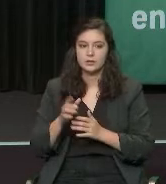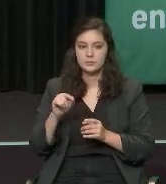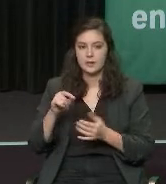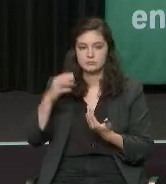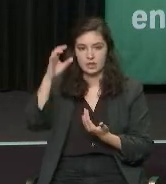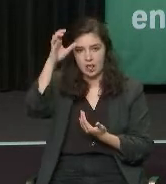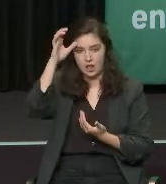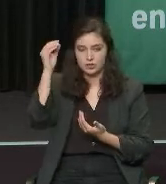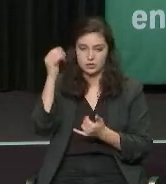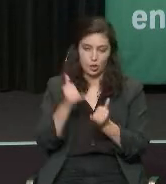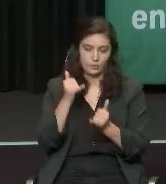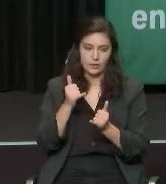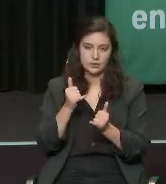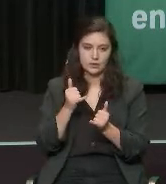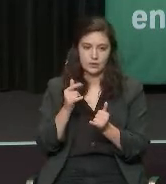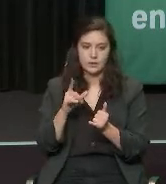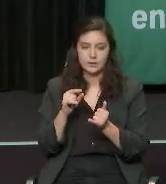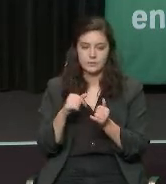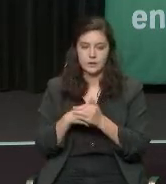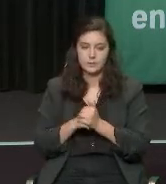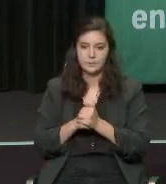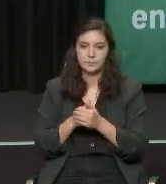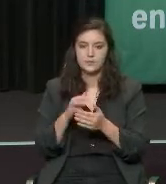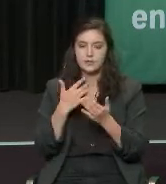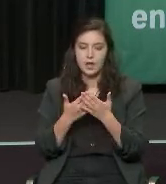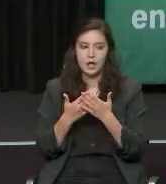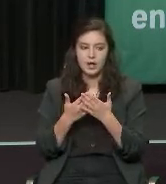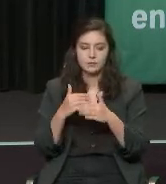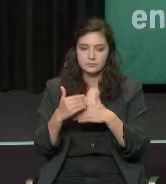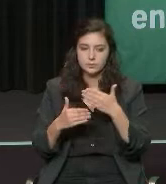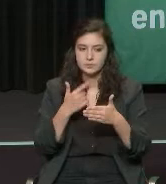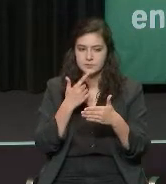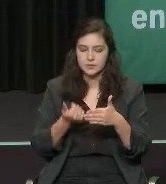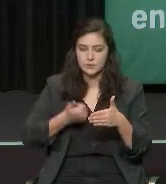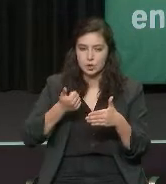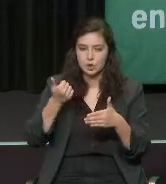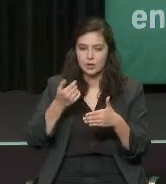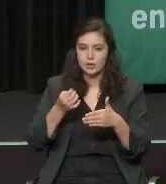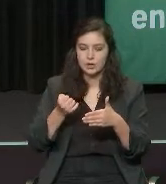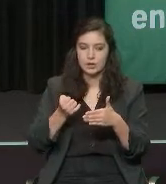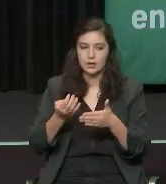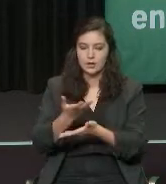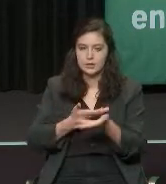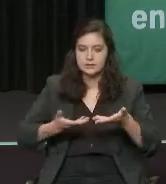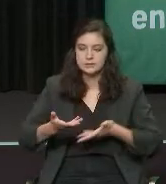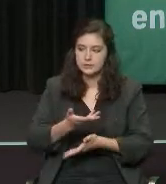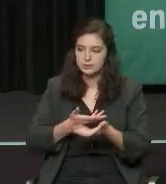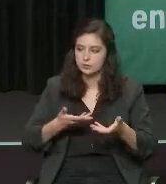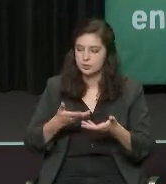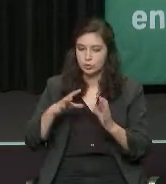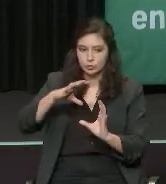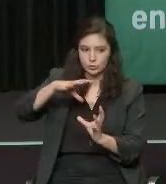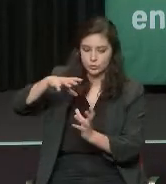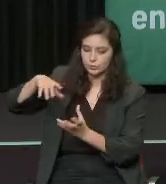por exemplo, a inteligência artificial, mas também a fusão de informação para melhor compreender